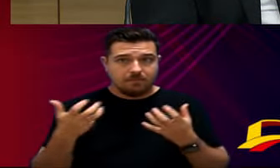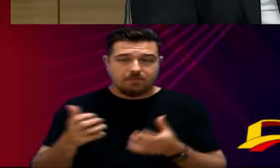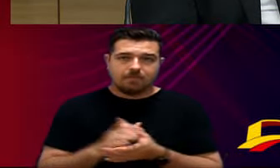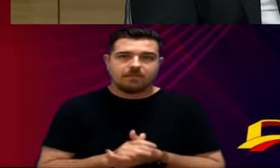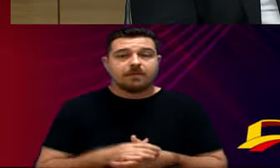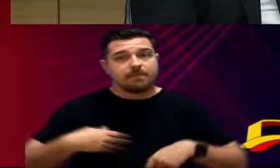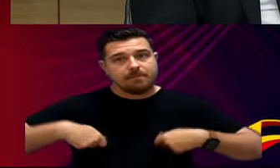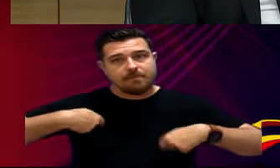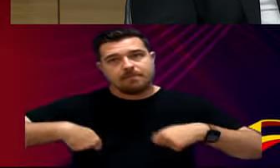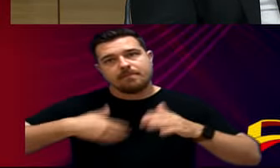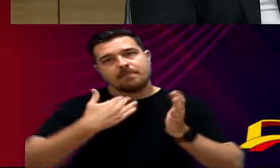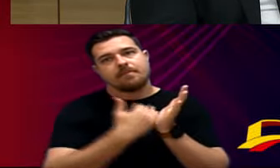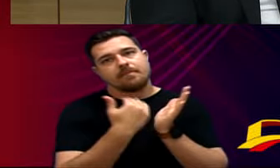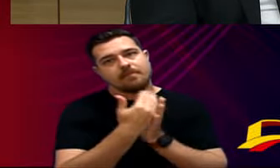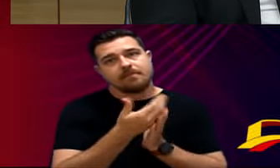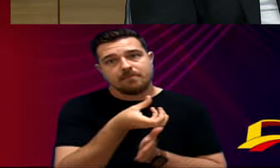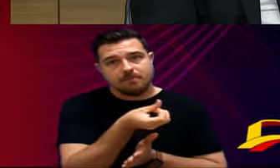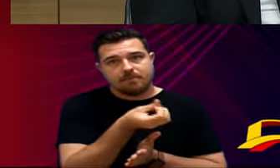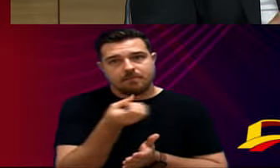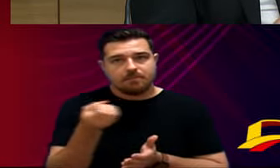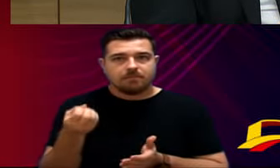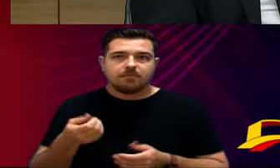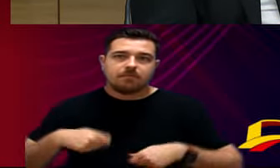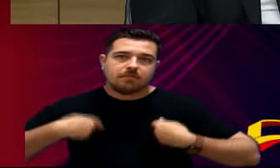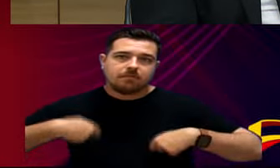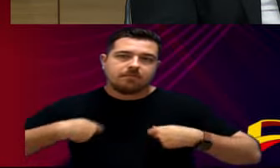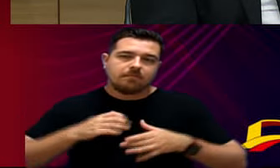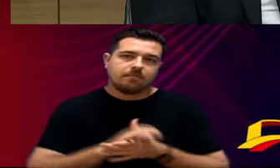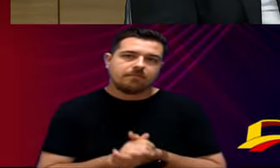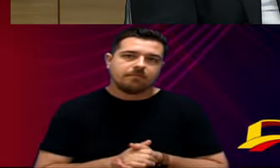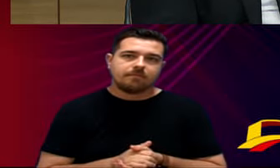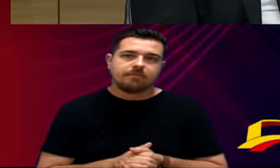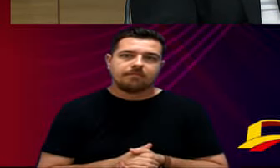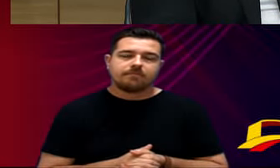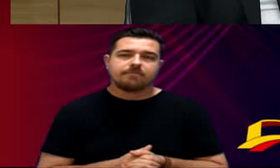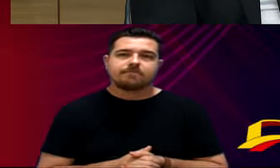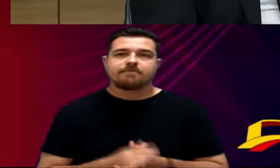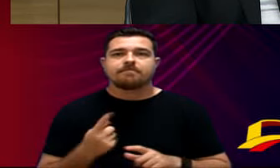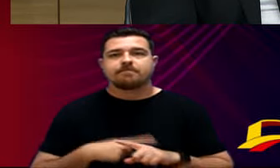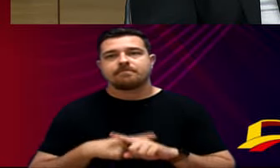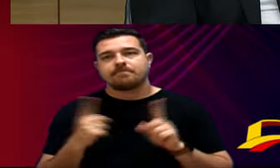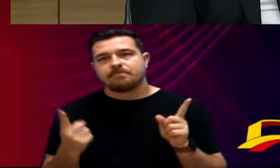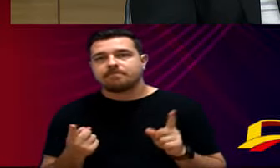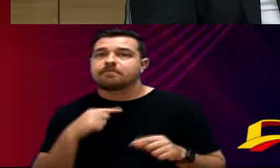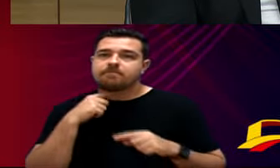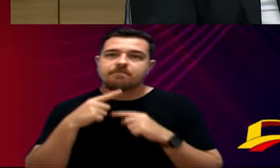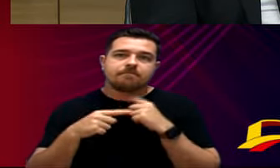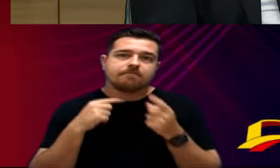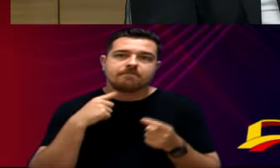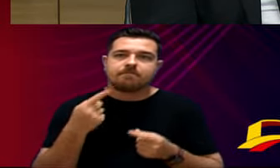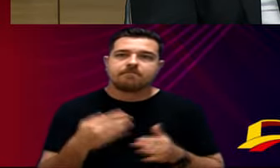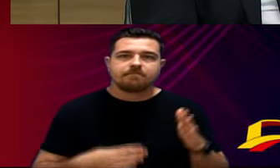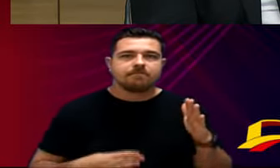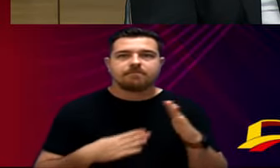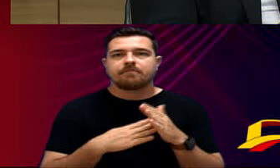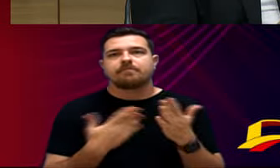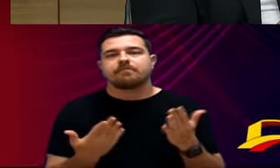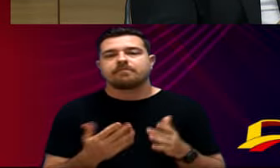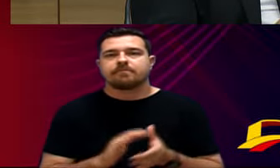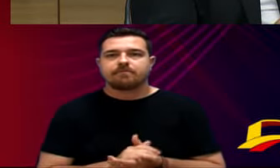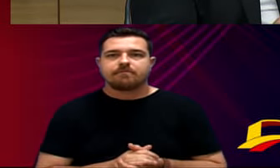que ter mais acho que seria mais 600 para suim perfeito perfeito né mas infelizmente aí entra numa